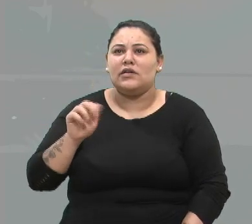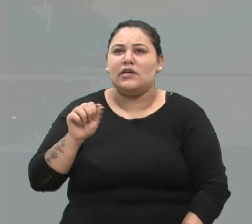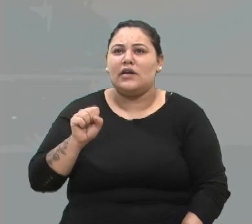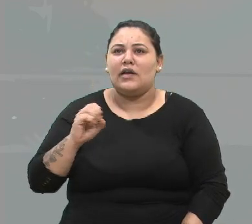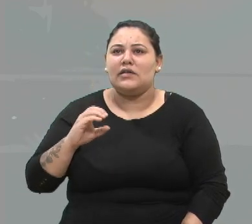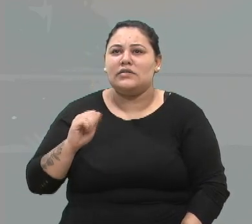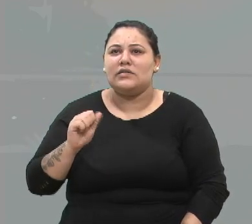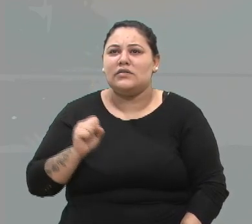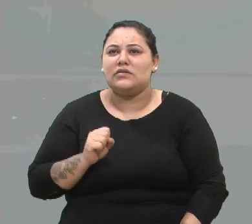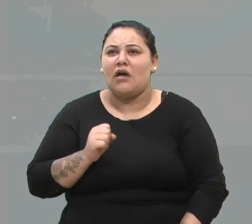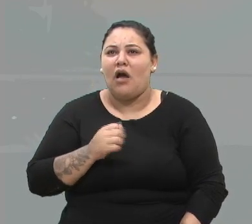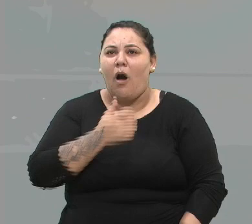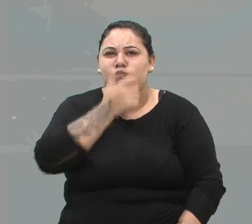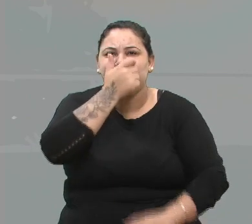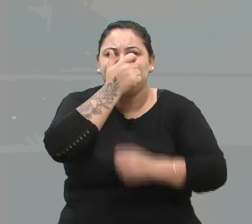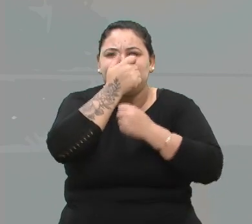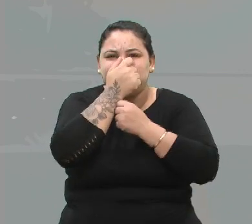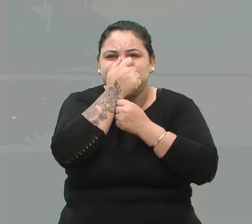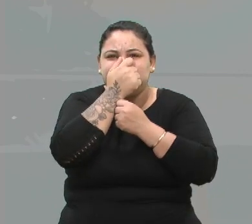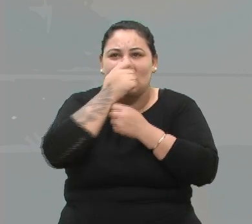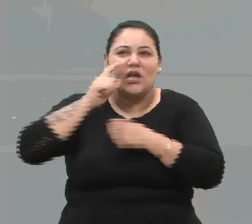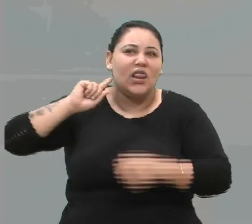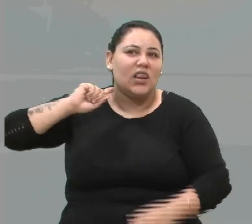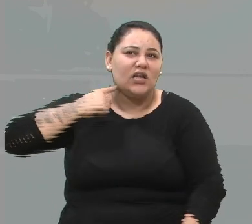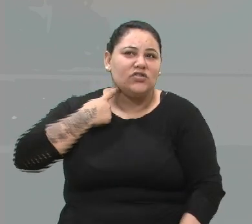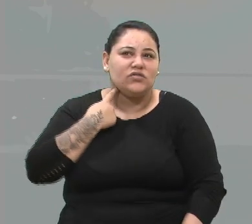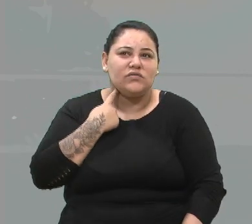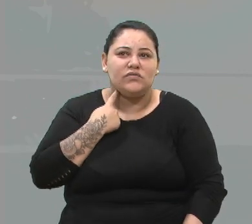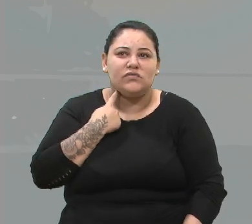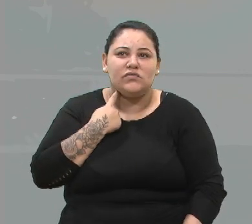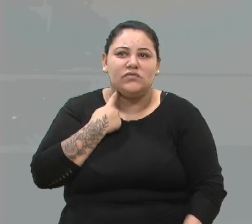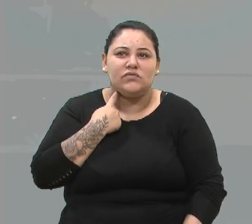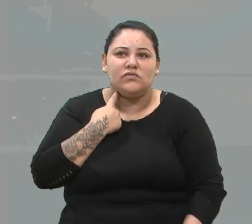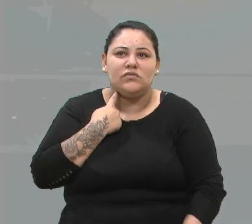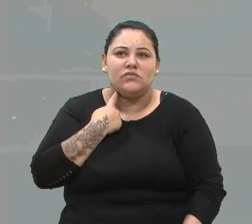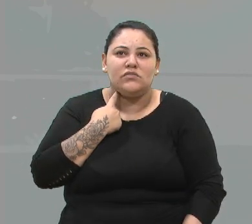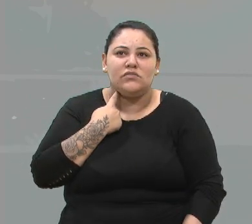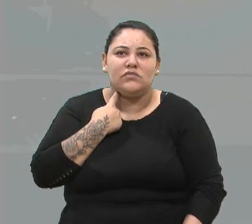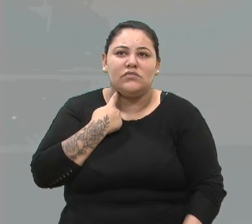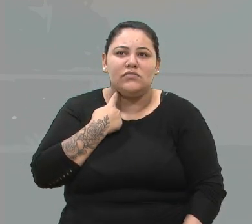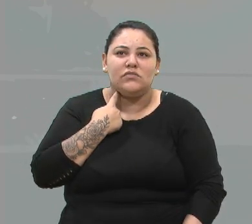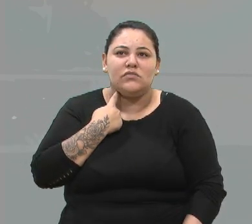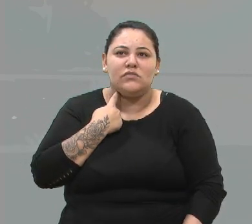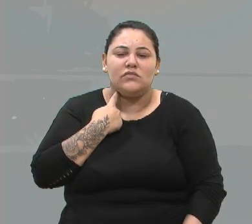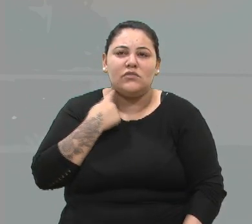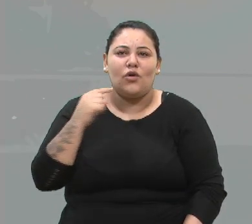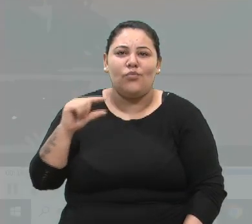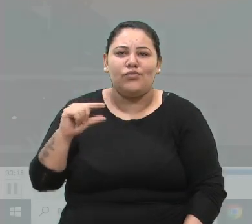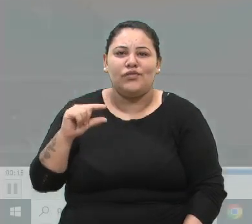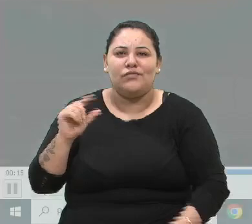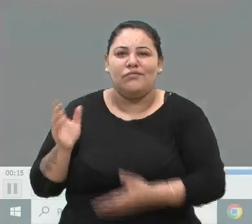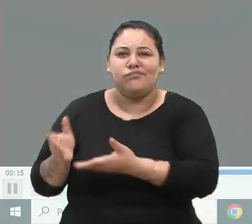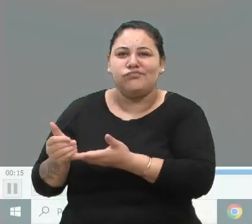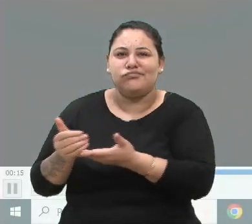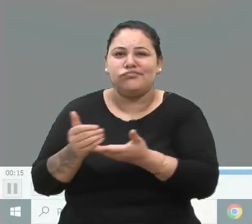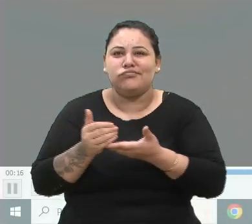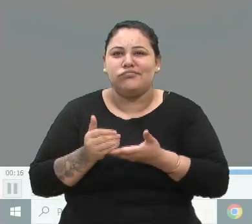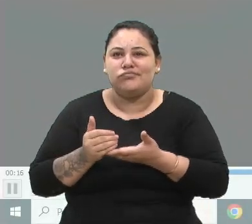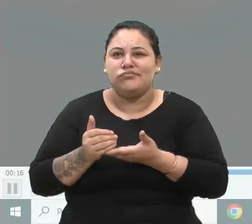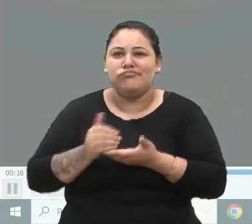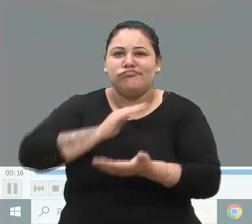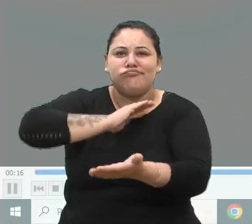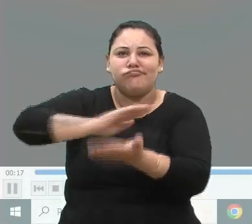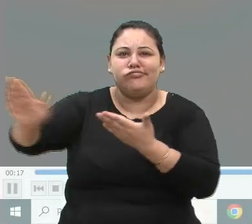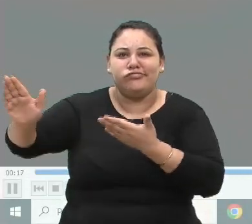lixeira cheia ali, ó. Eles vão lá, eles coletam 3, 4 sacos de lixo. E vão embora.